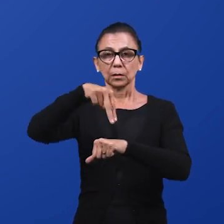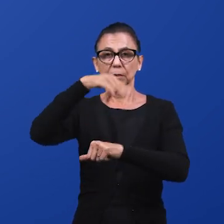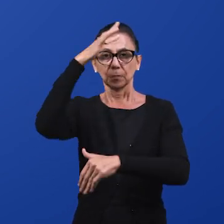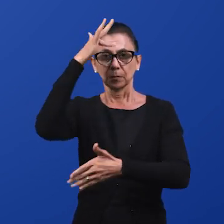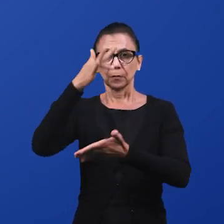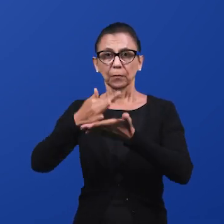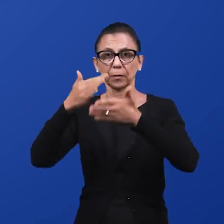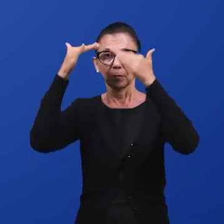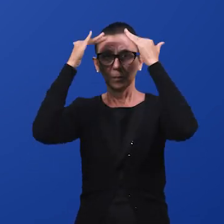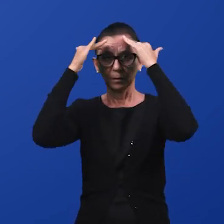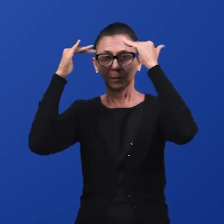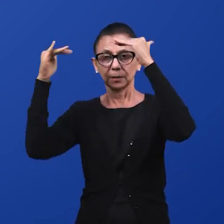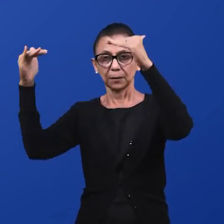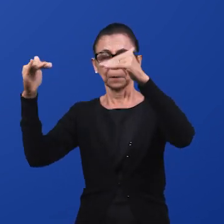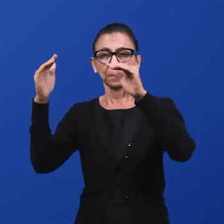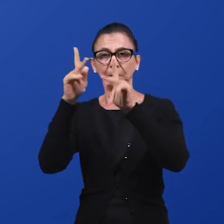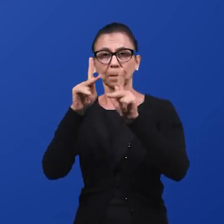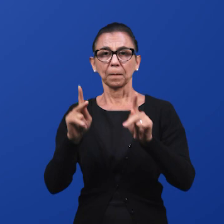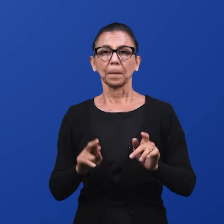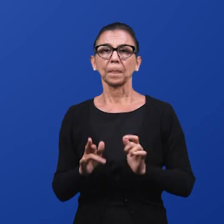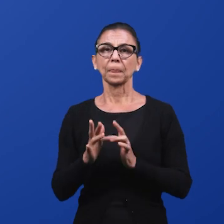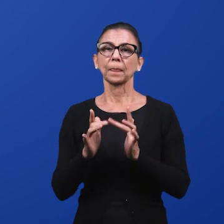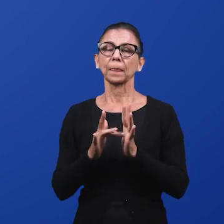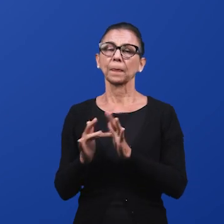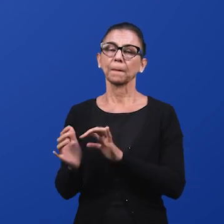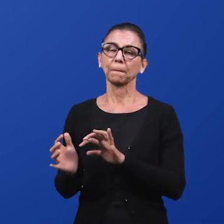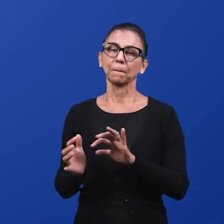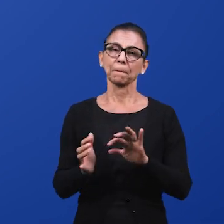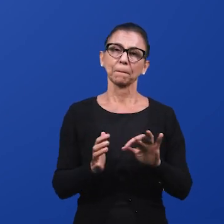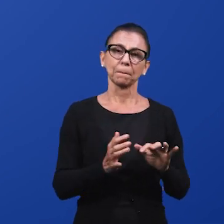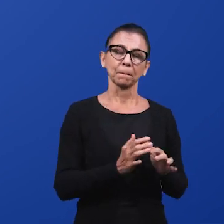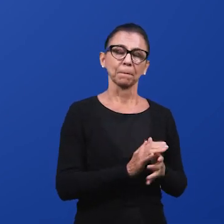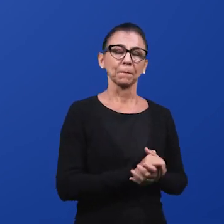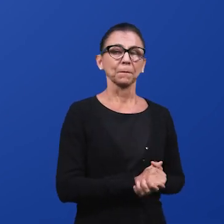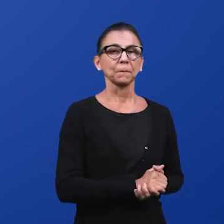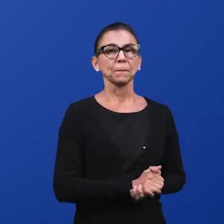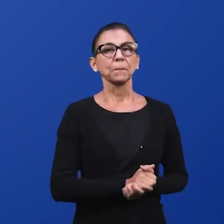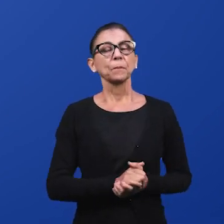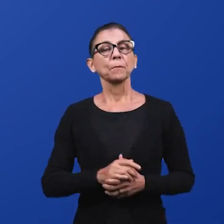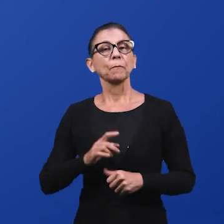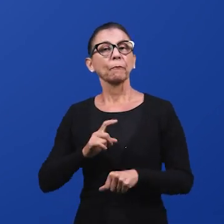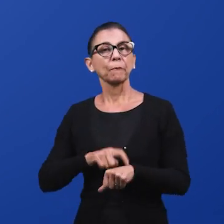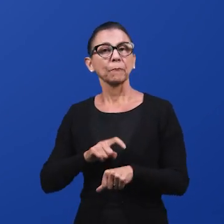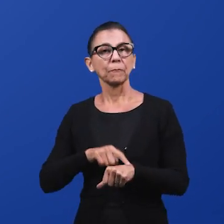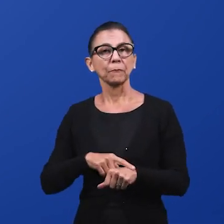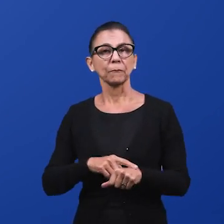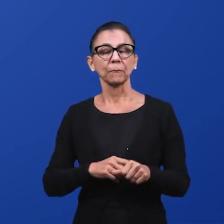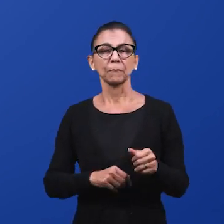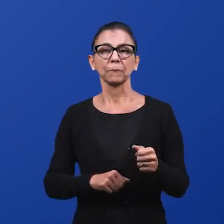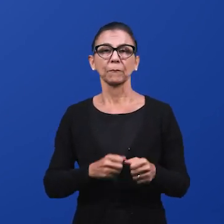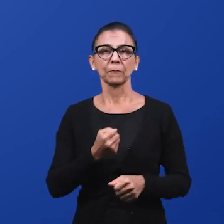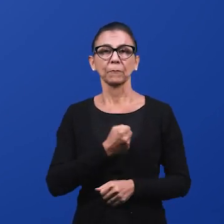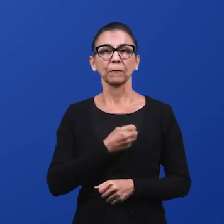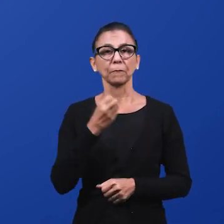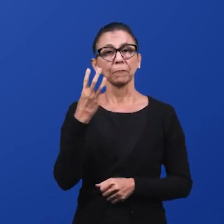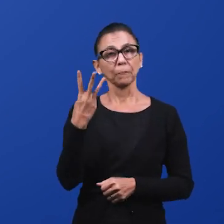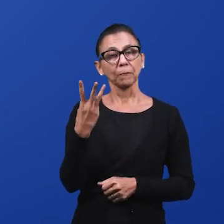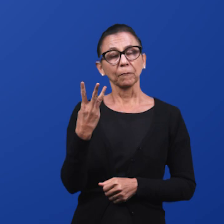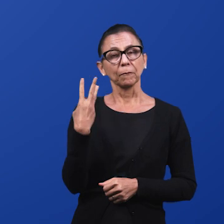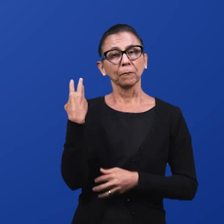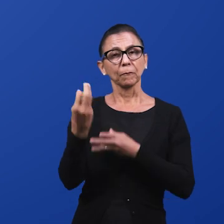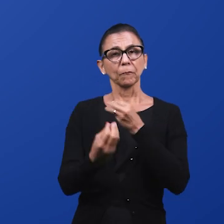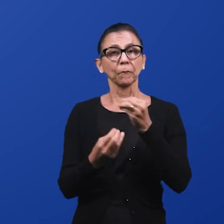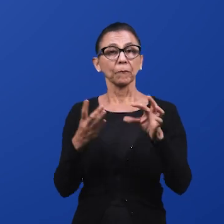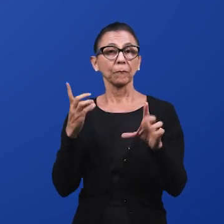fé. Amém. A todos a paz do Senhor. Paz do Senhor Jesus, irmãos, respondendo à questão número 3 da EBD, de que maneira